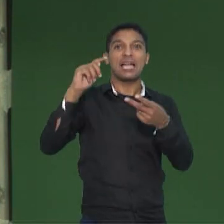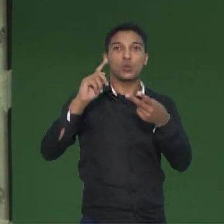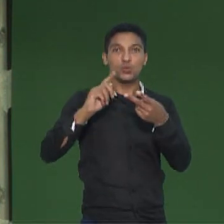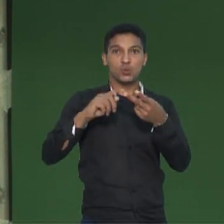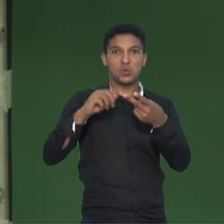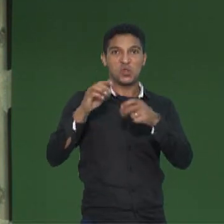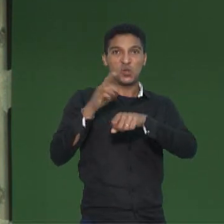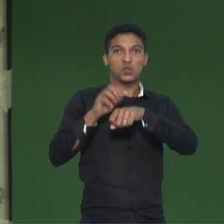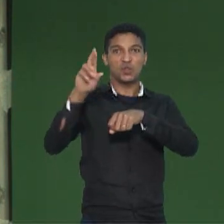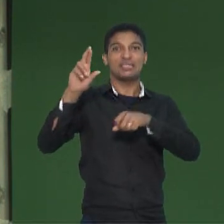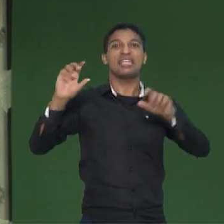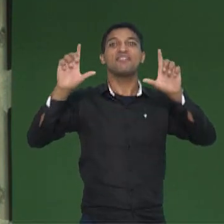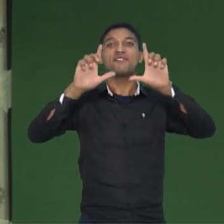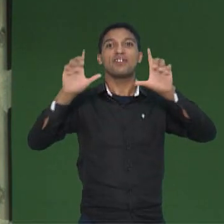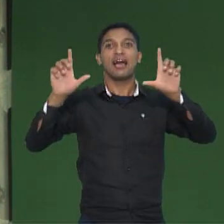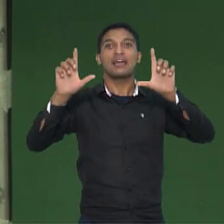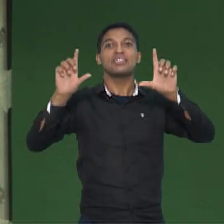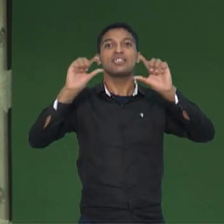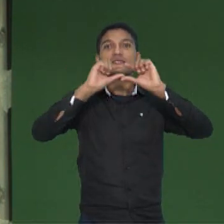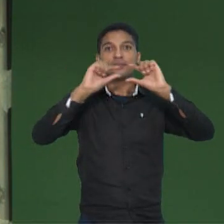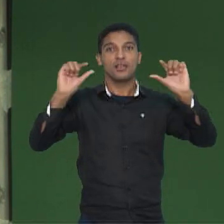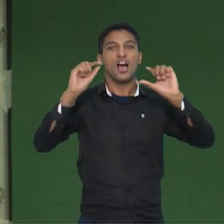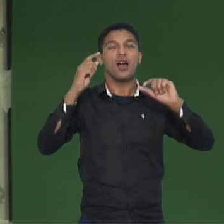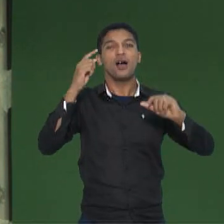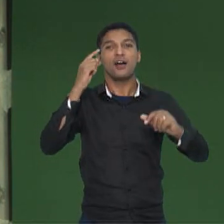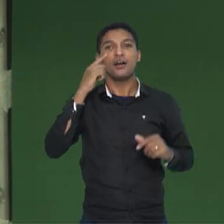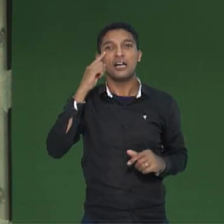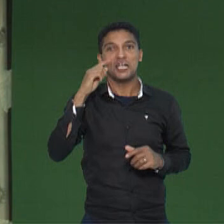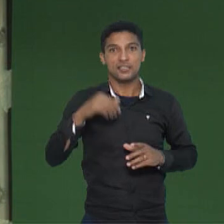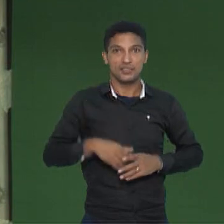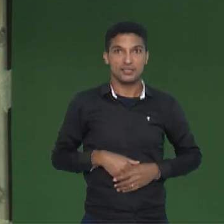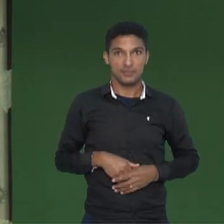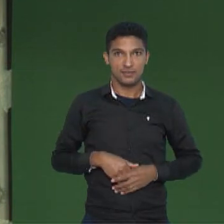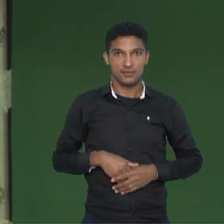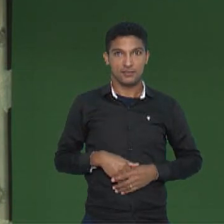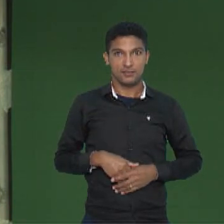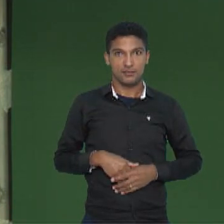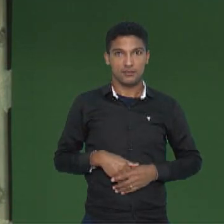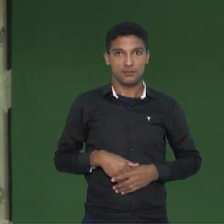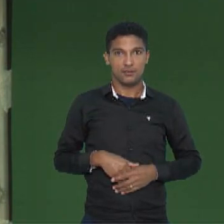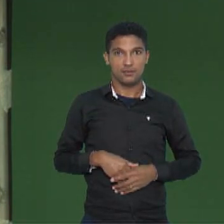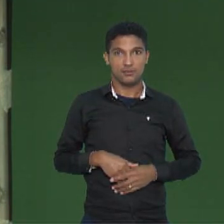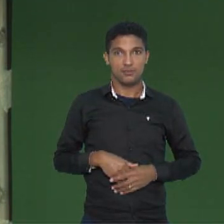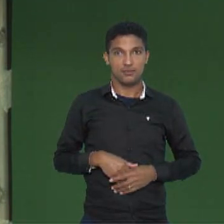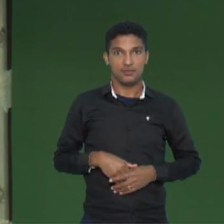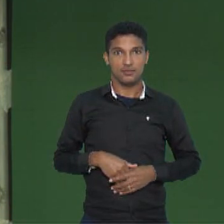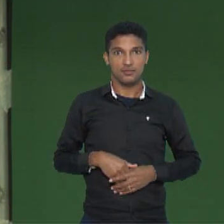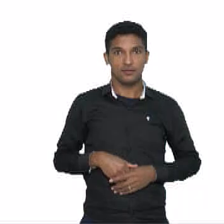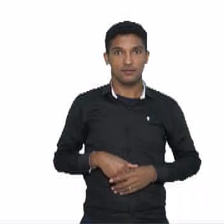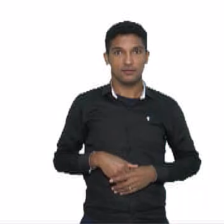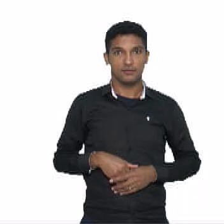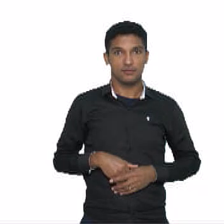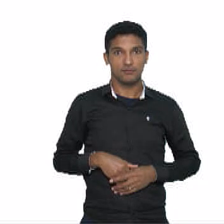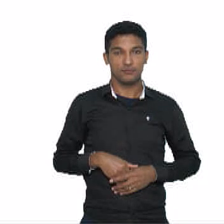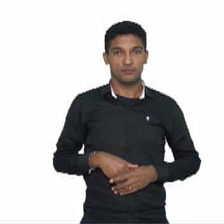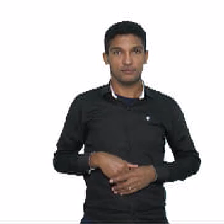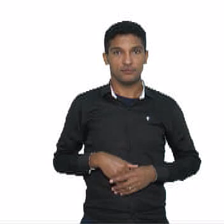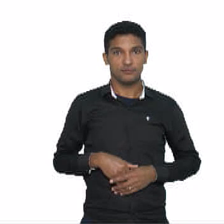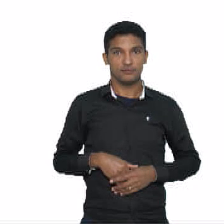fica registrado no seu DNA para tudo a sua alimentação.